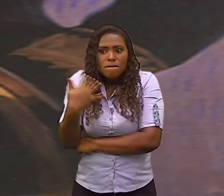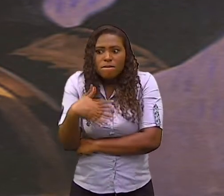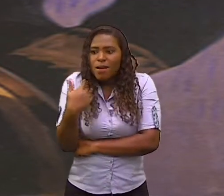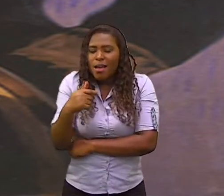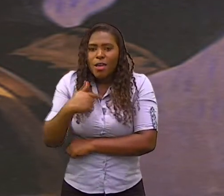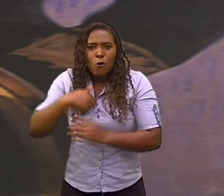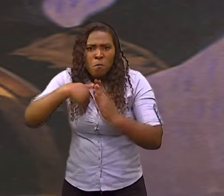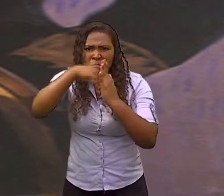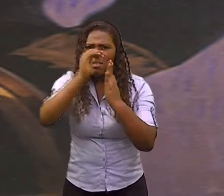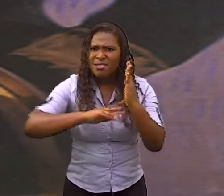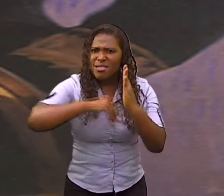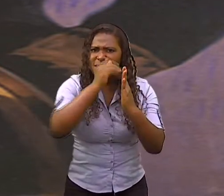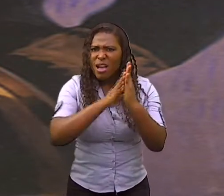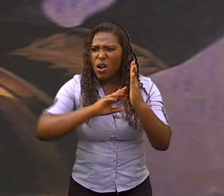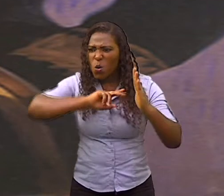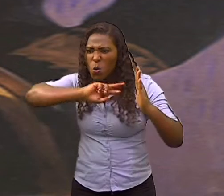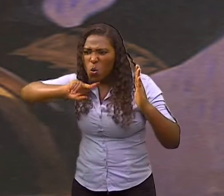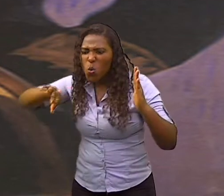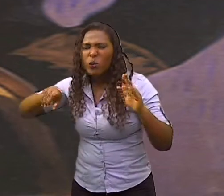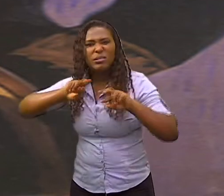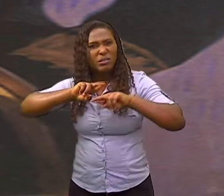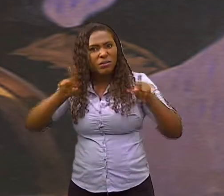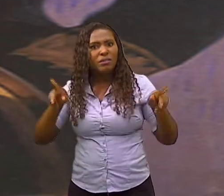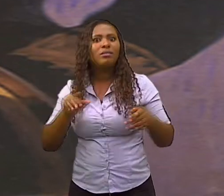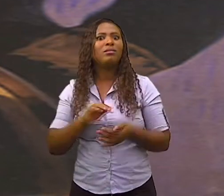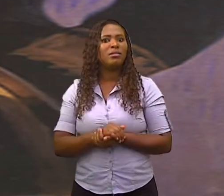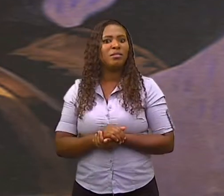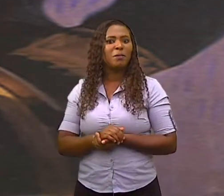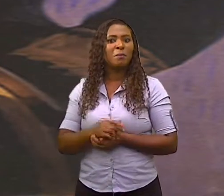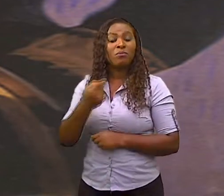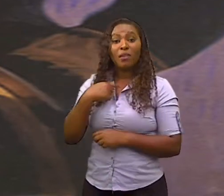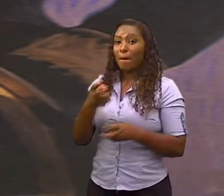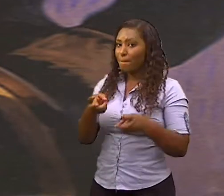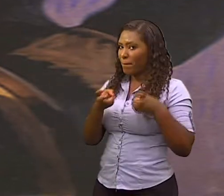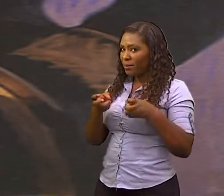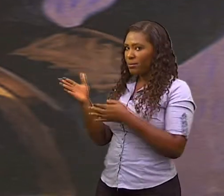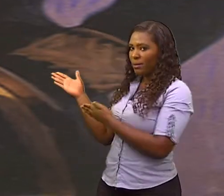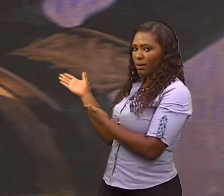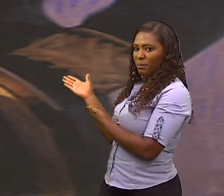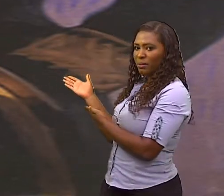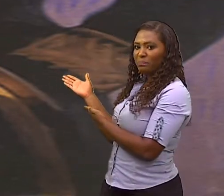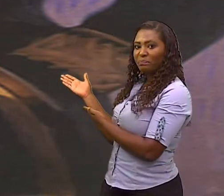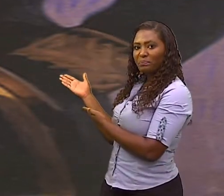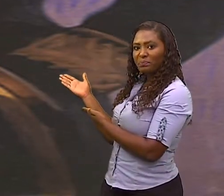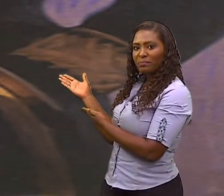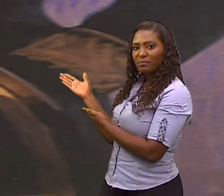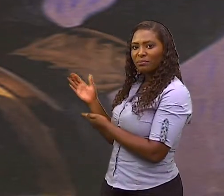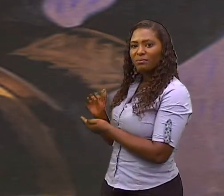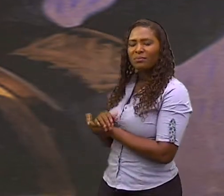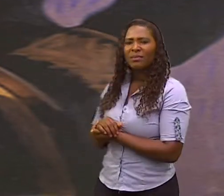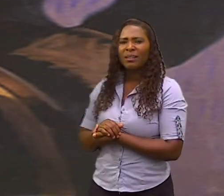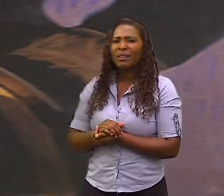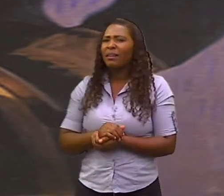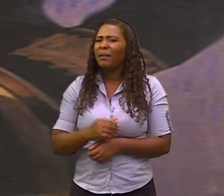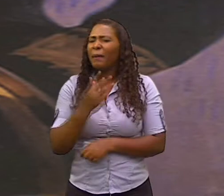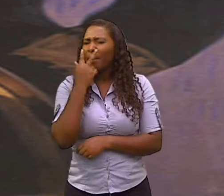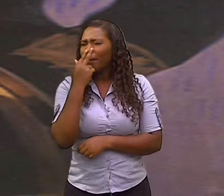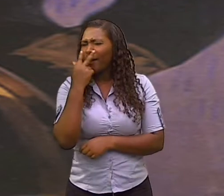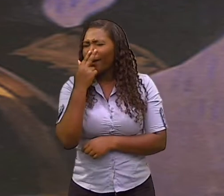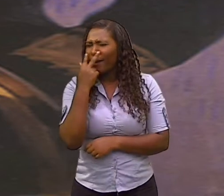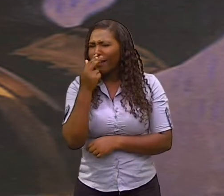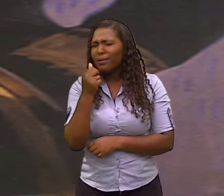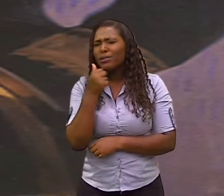que nesse quadro, nessa pintura, você vê, dá para poder perceber, parece que o Olegário